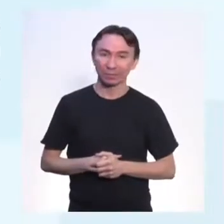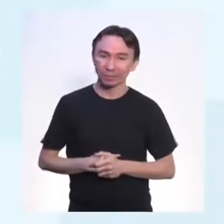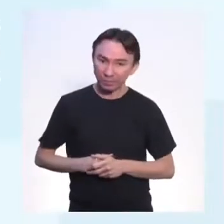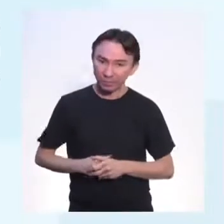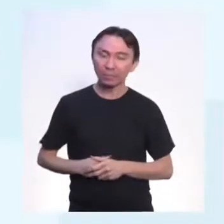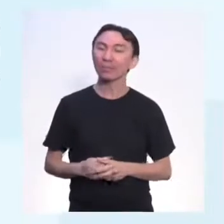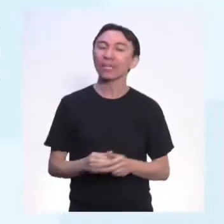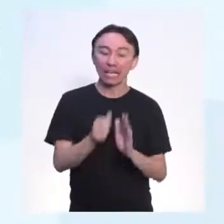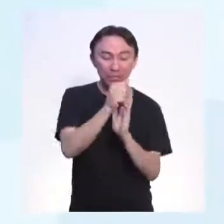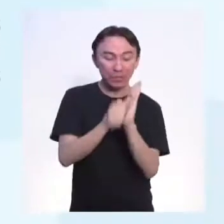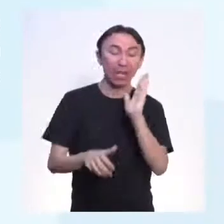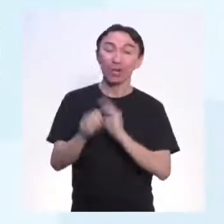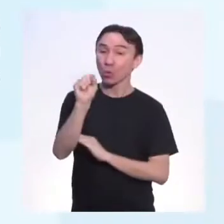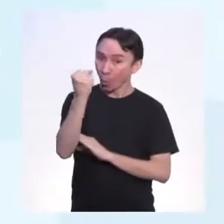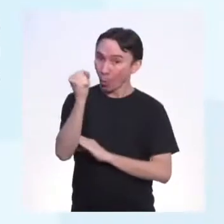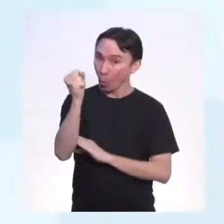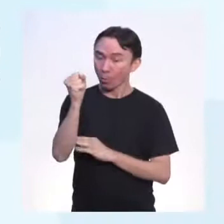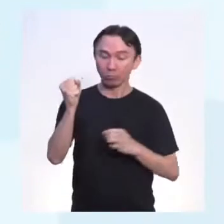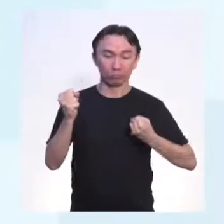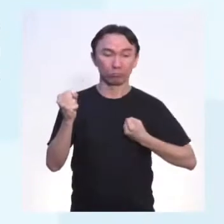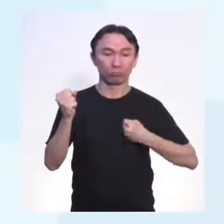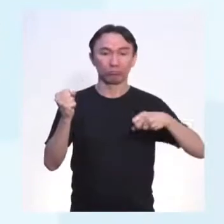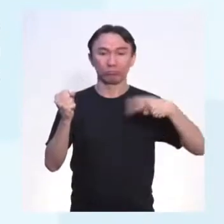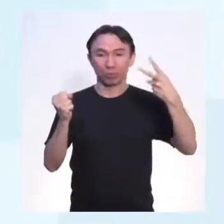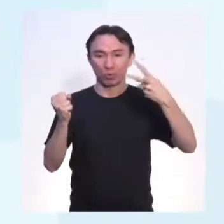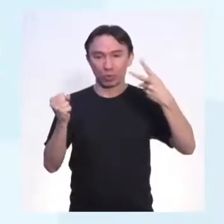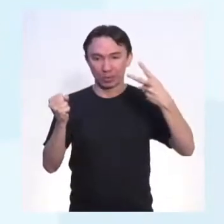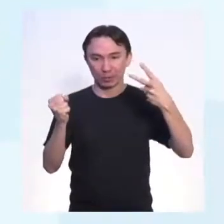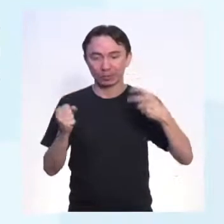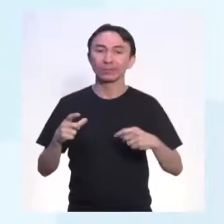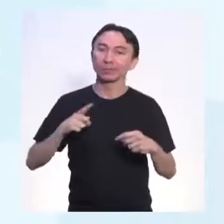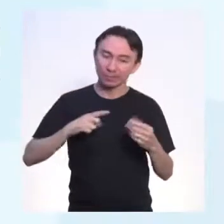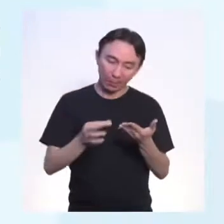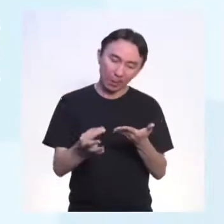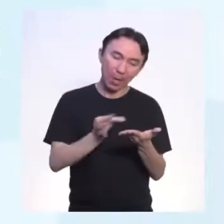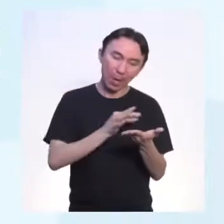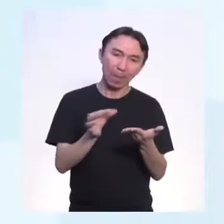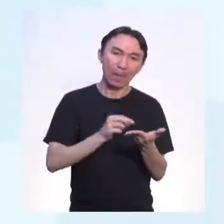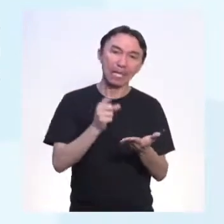Atividade 8, item 2. Está lá na página 17.